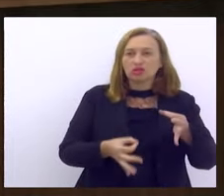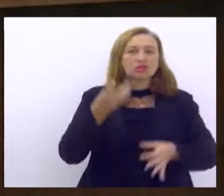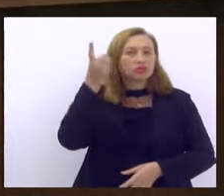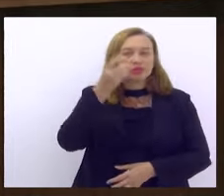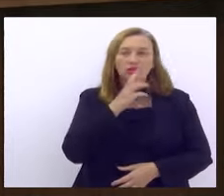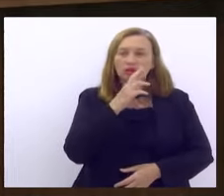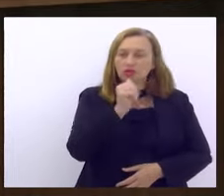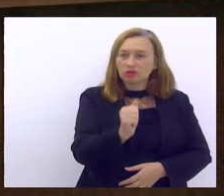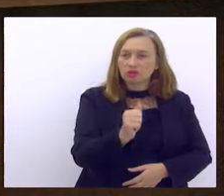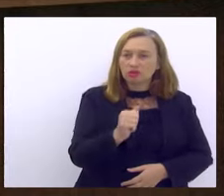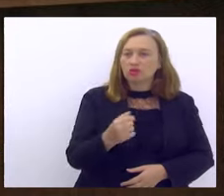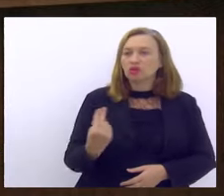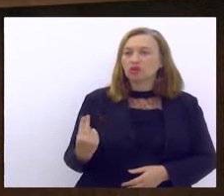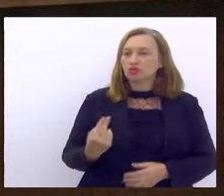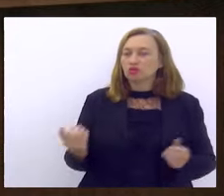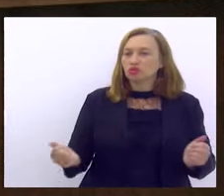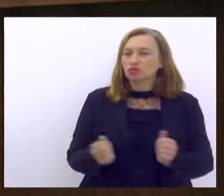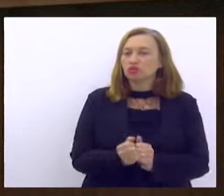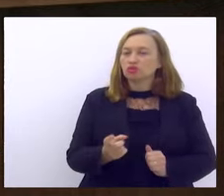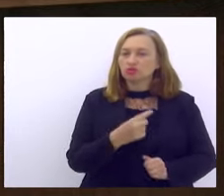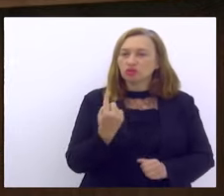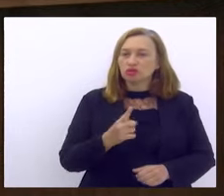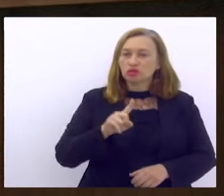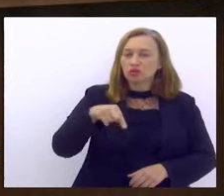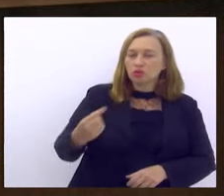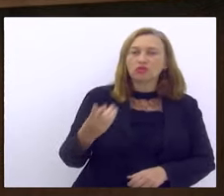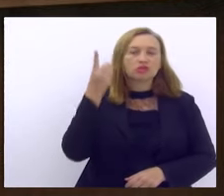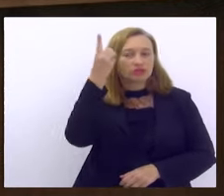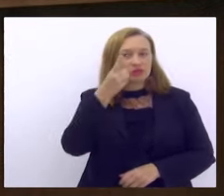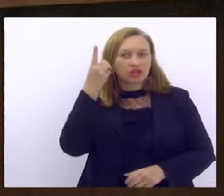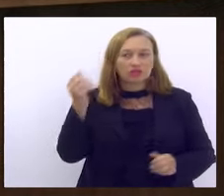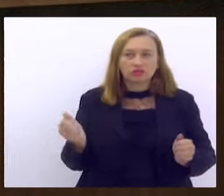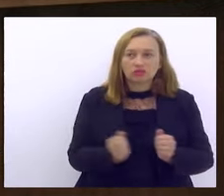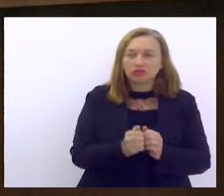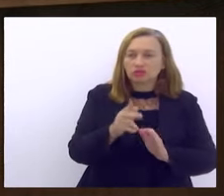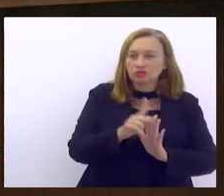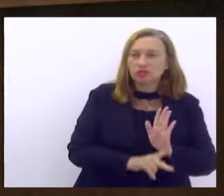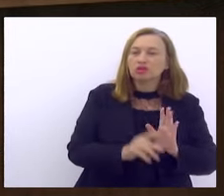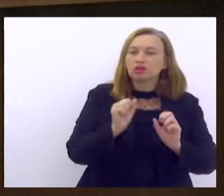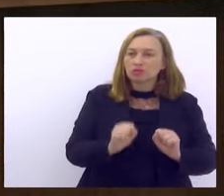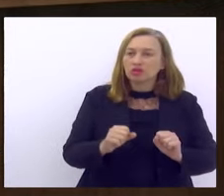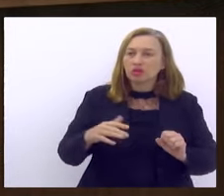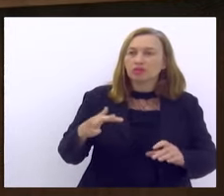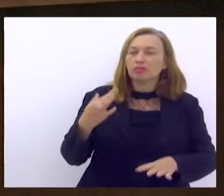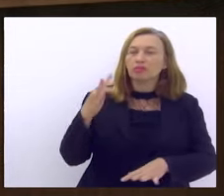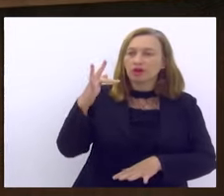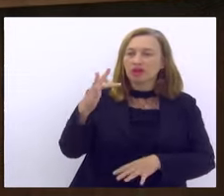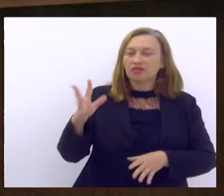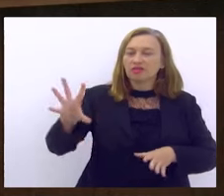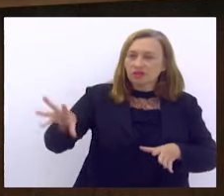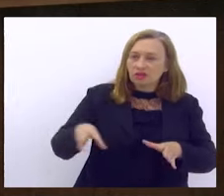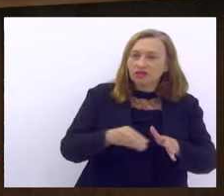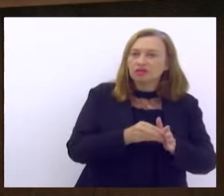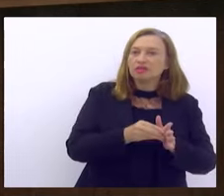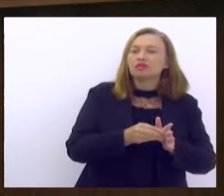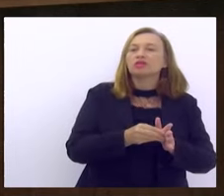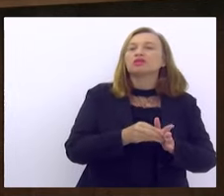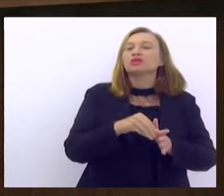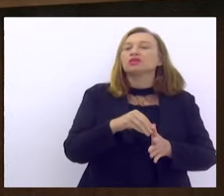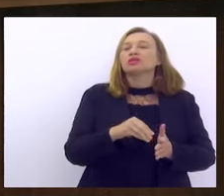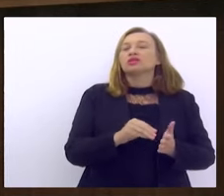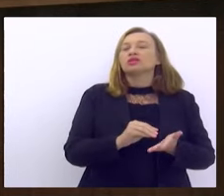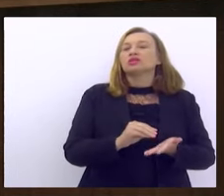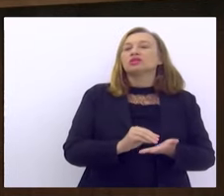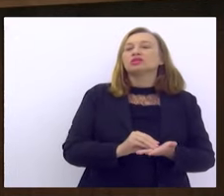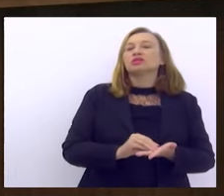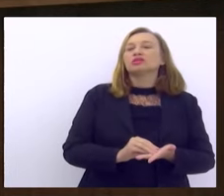Amorim, que é coautor conosco, com vários outros deputados, nesse projeto, para que a gente possa, muito em breve também, colocar o projeto do carnaval, do fomento